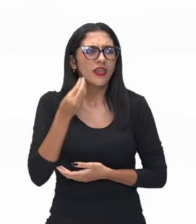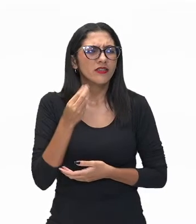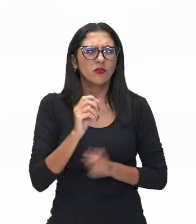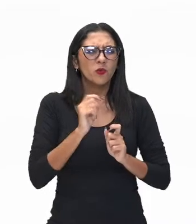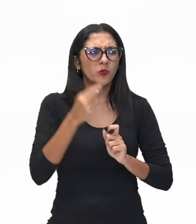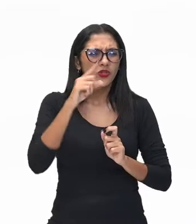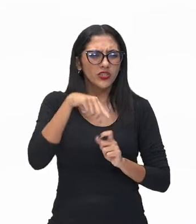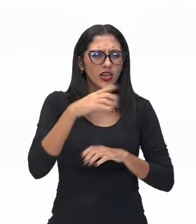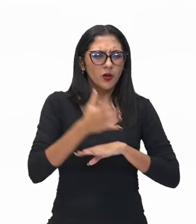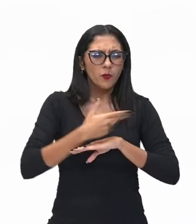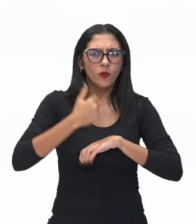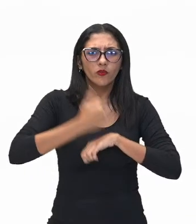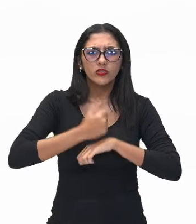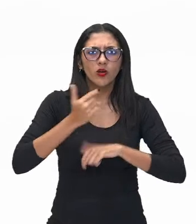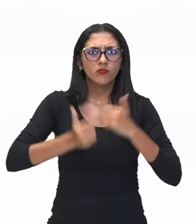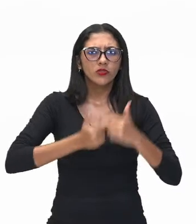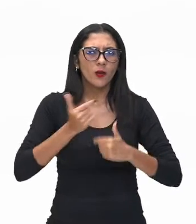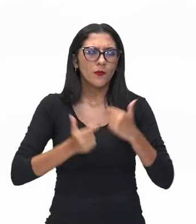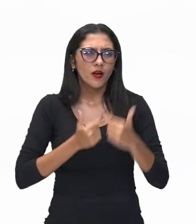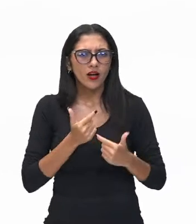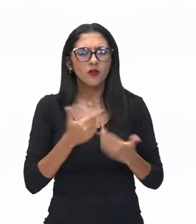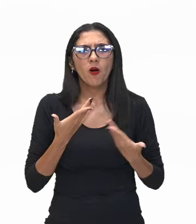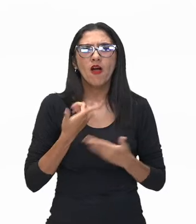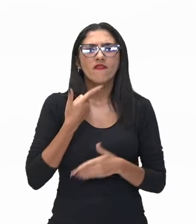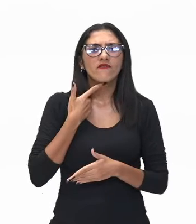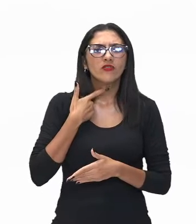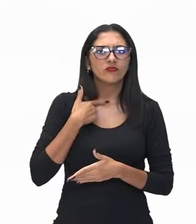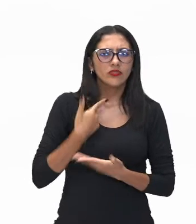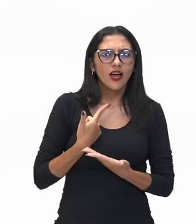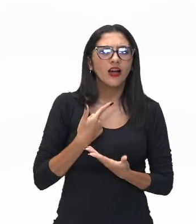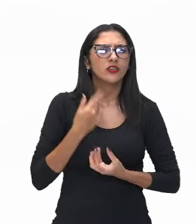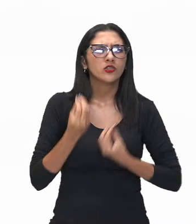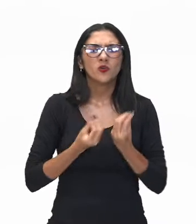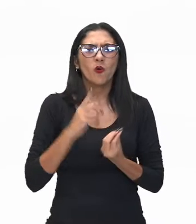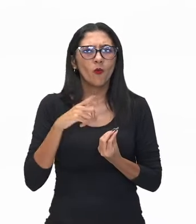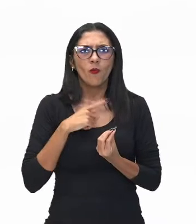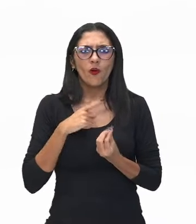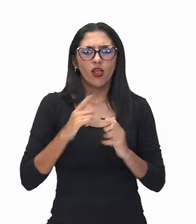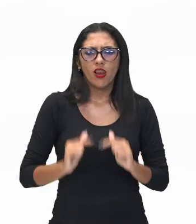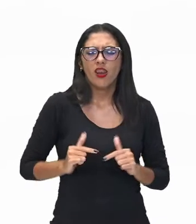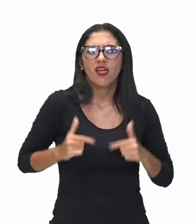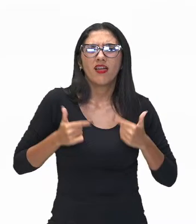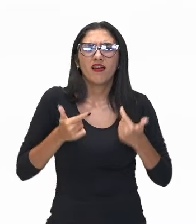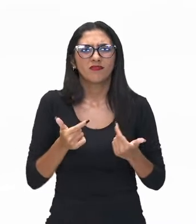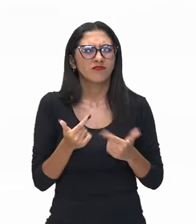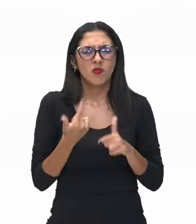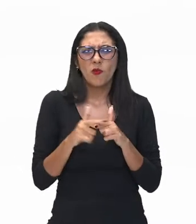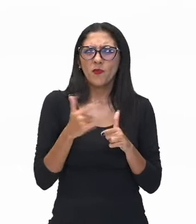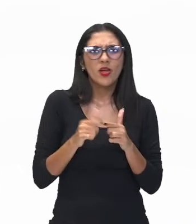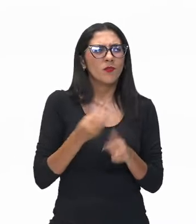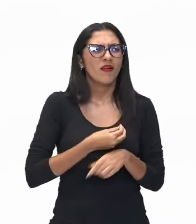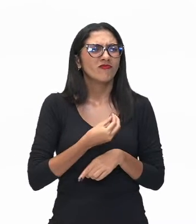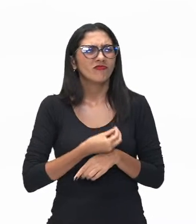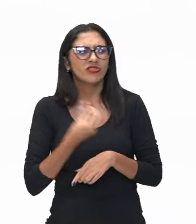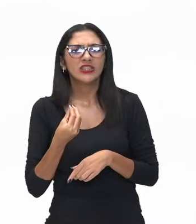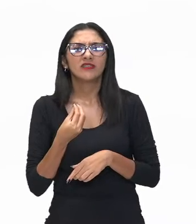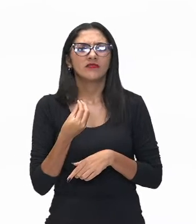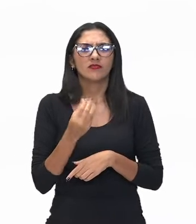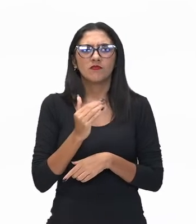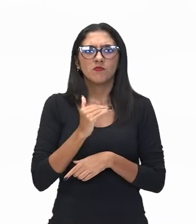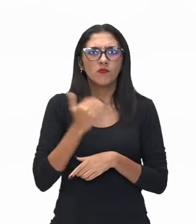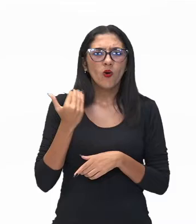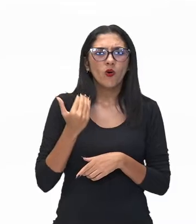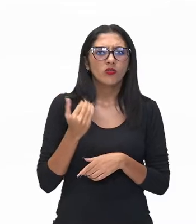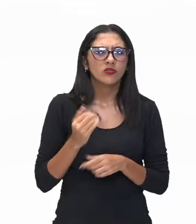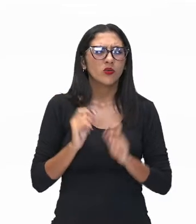que desejos alimenta, como assume os dramas da vida e da morte e que